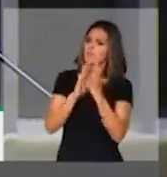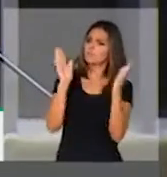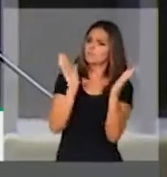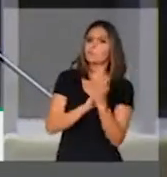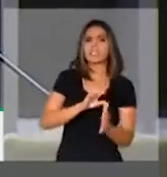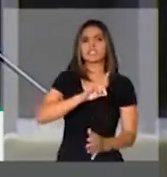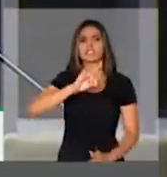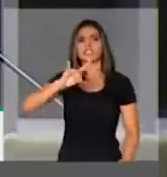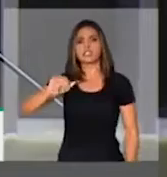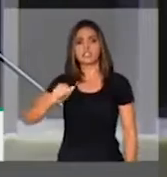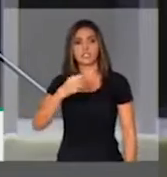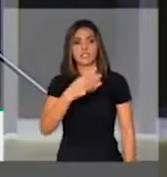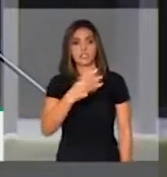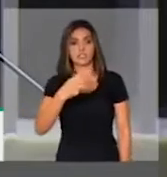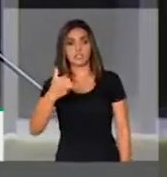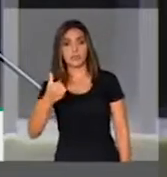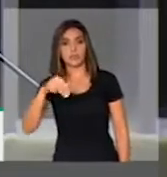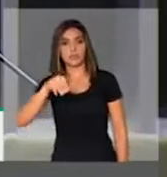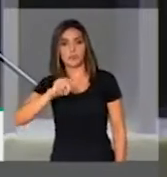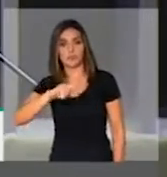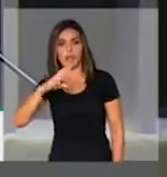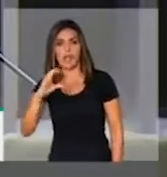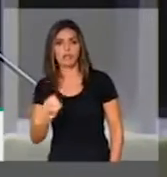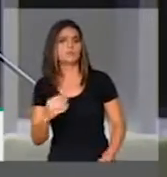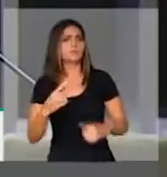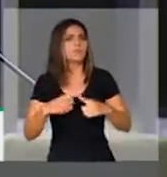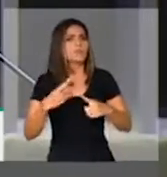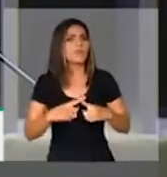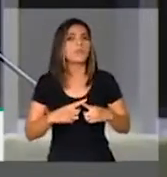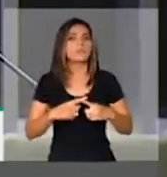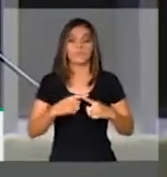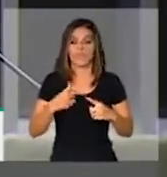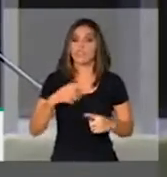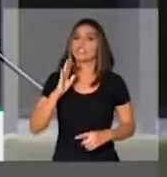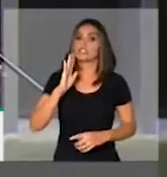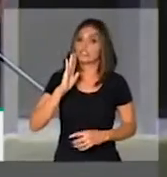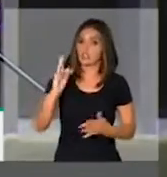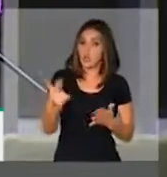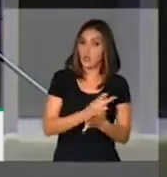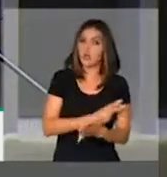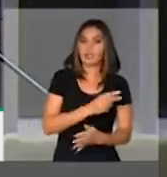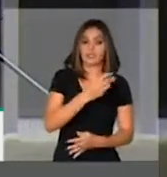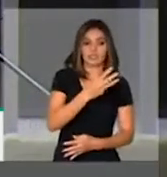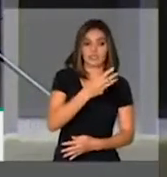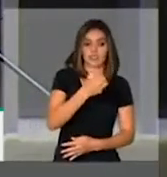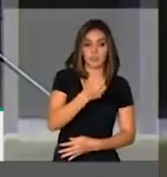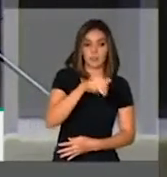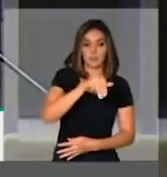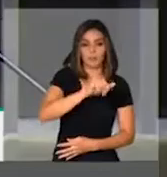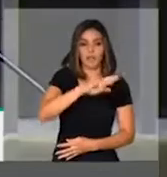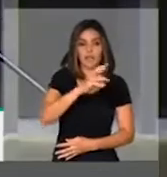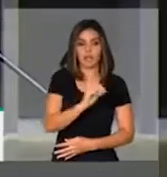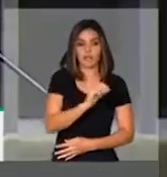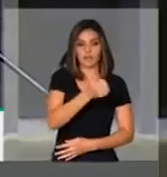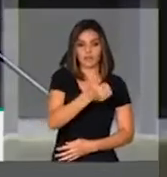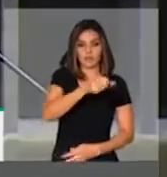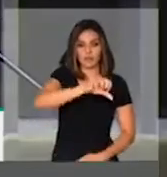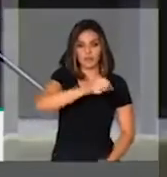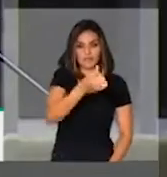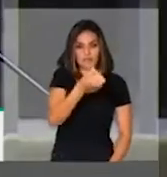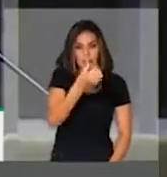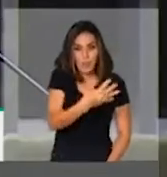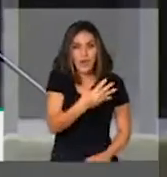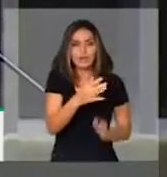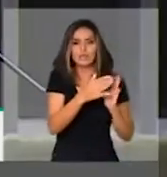dia 31 de março, porque a partir de 31 de março de 64 não é